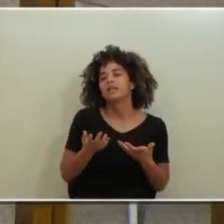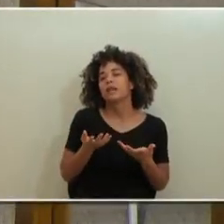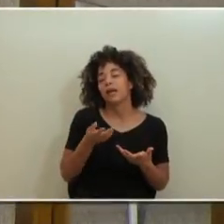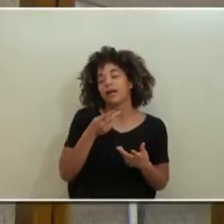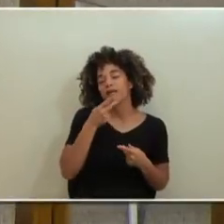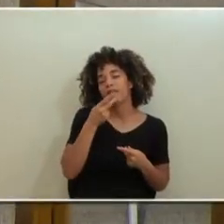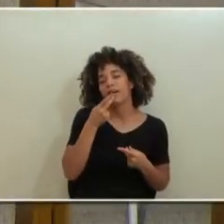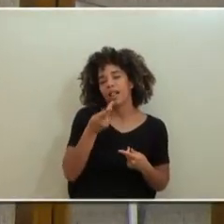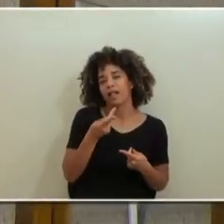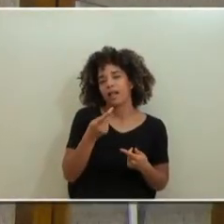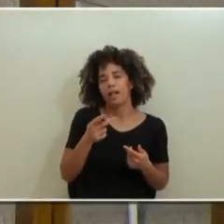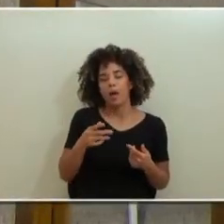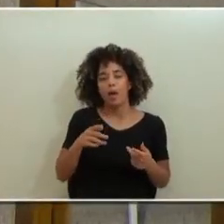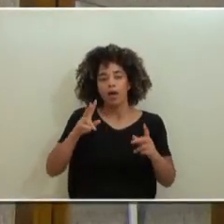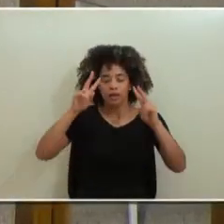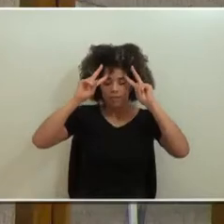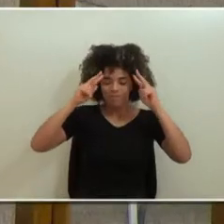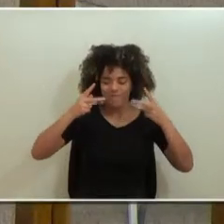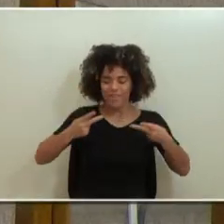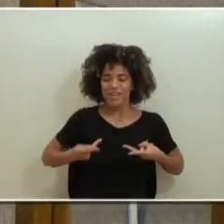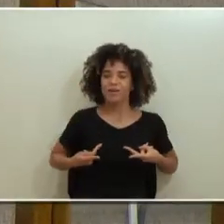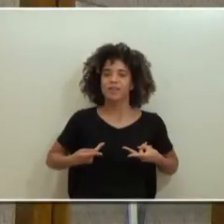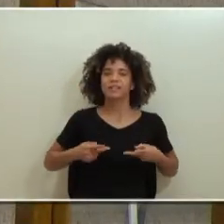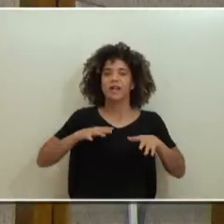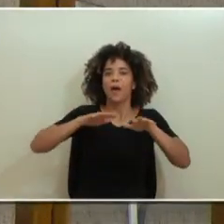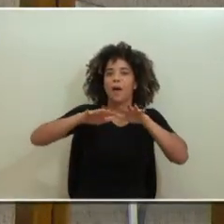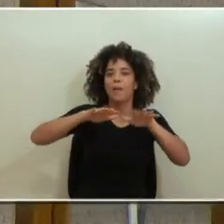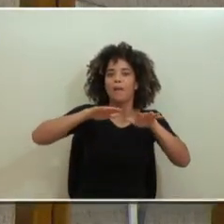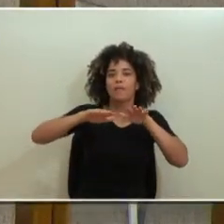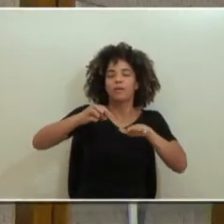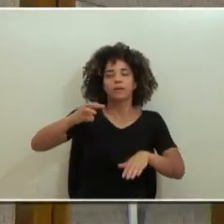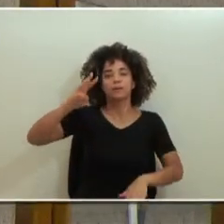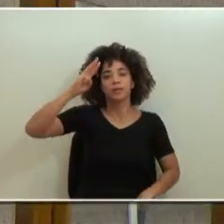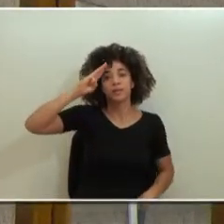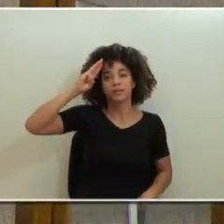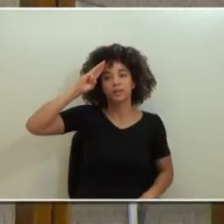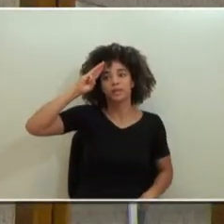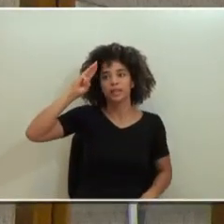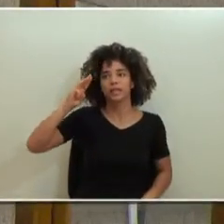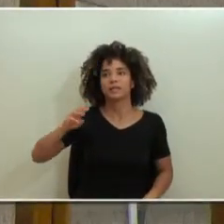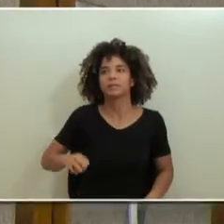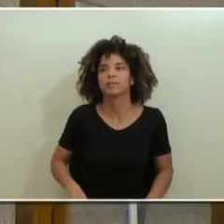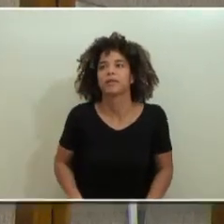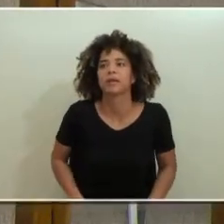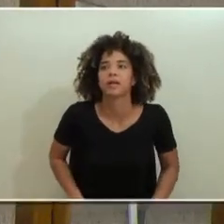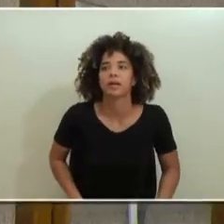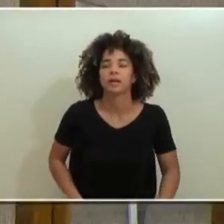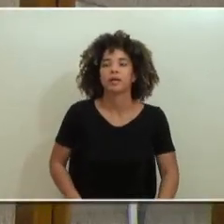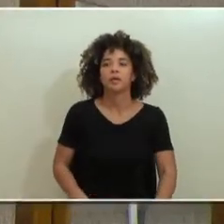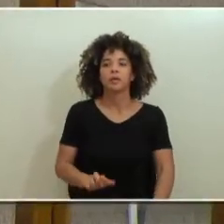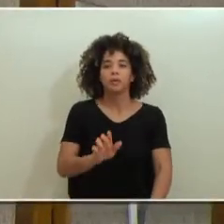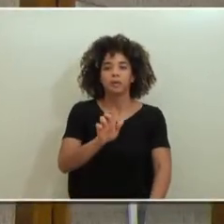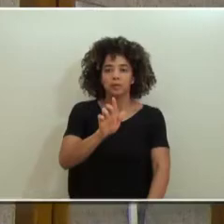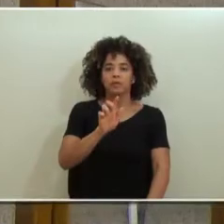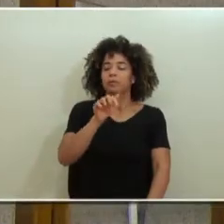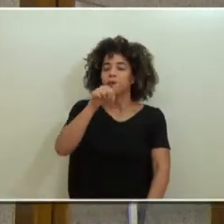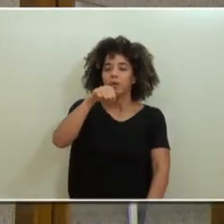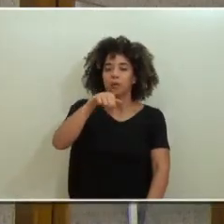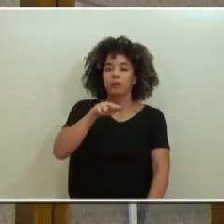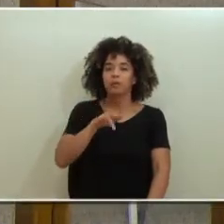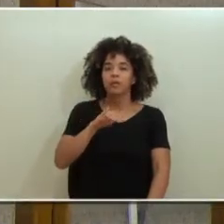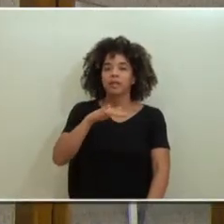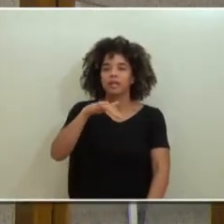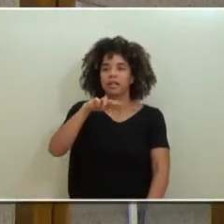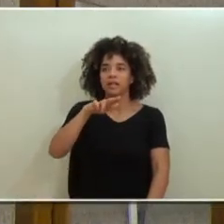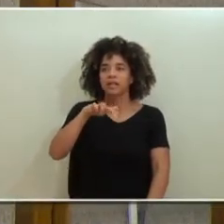reconhecimento ao movimento escoteiro como um todo. Eu posso pegar o primo do Kiko, chefe Ricardo, ele foi